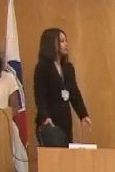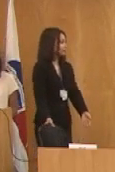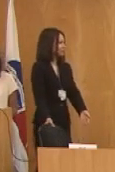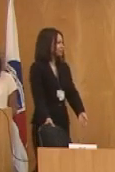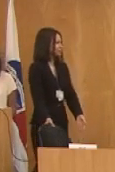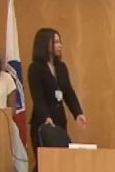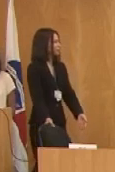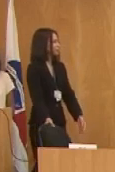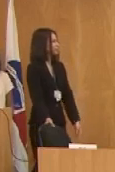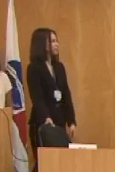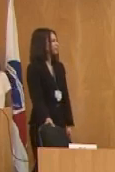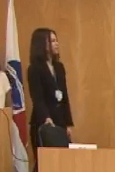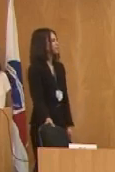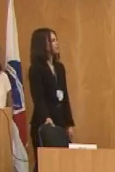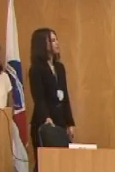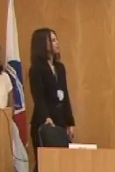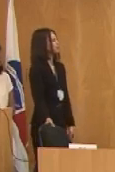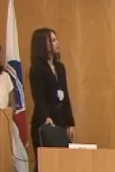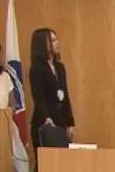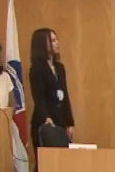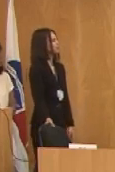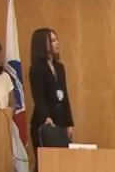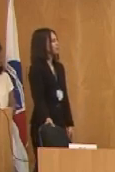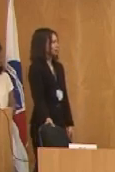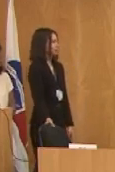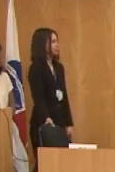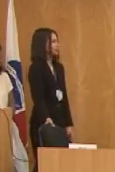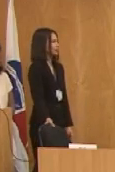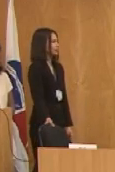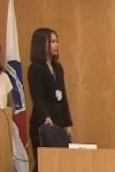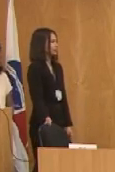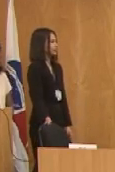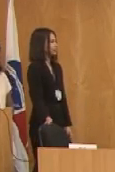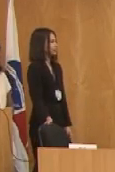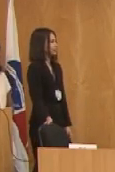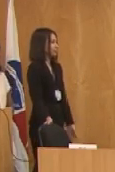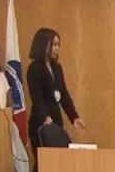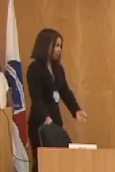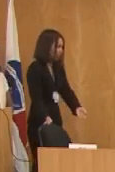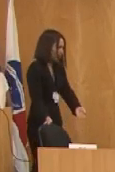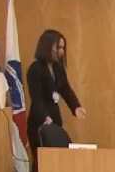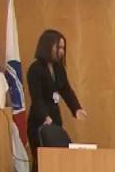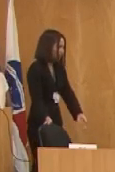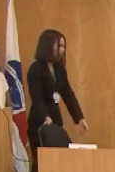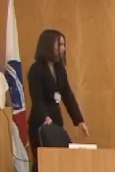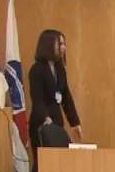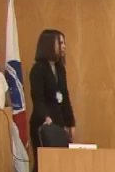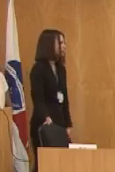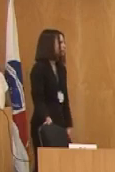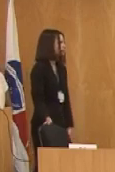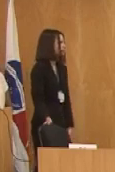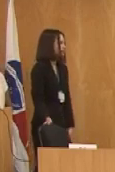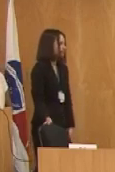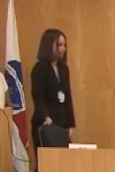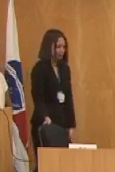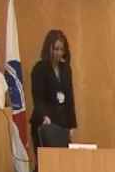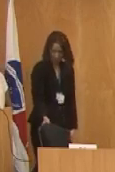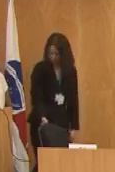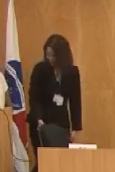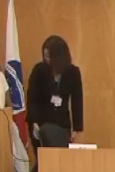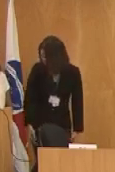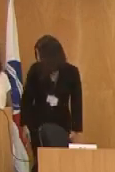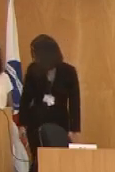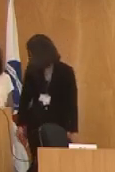para restabelecer a luta contra a violência, na luta para restabelecer o clima de paz e segurança e na luta pelos direitos humanos.